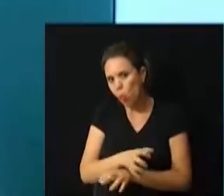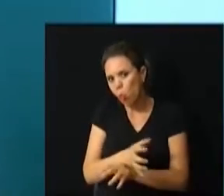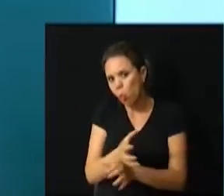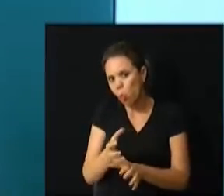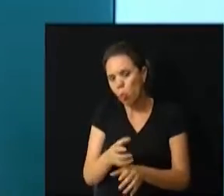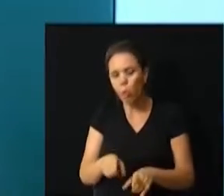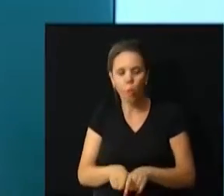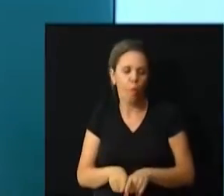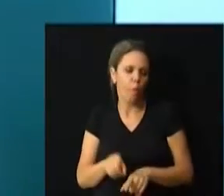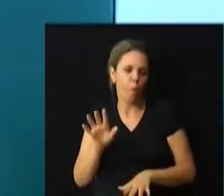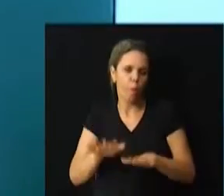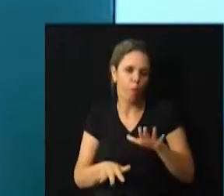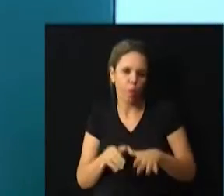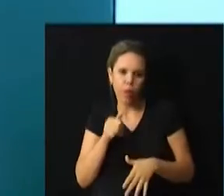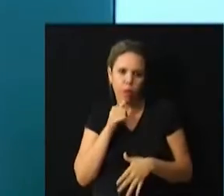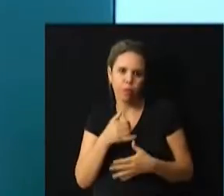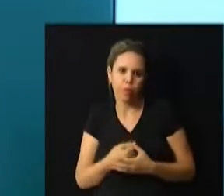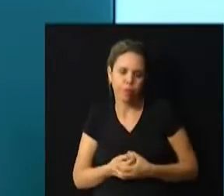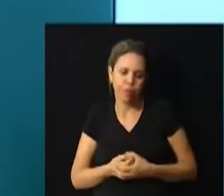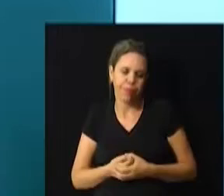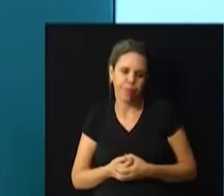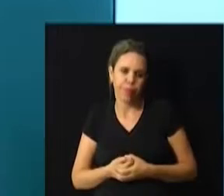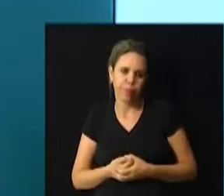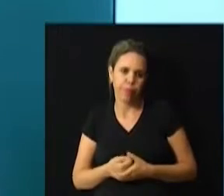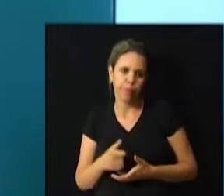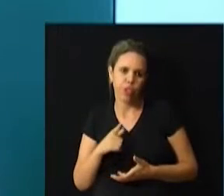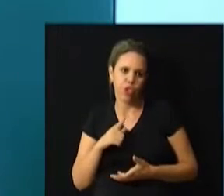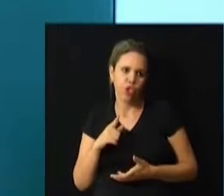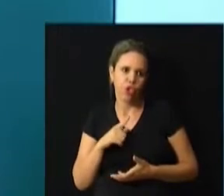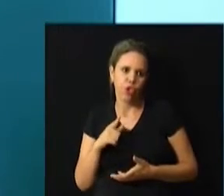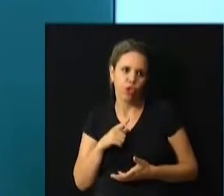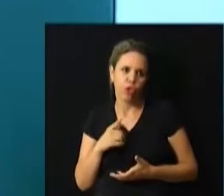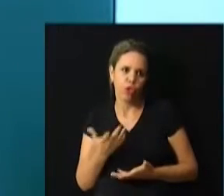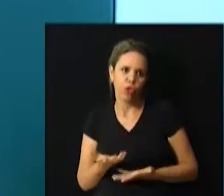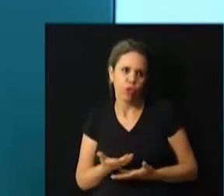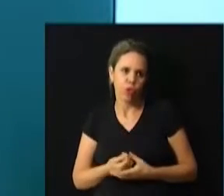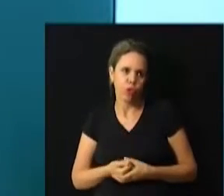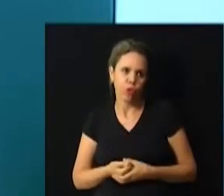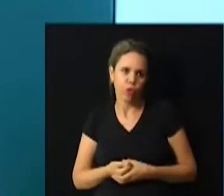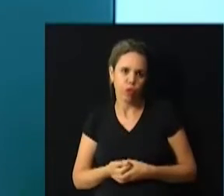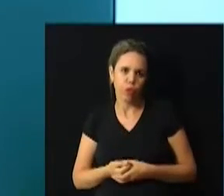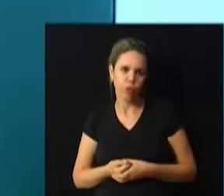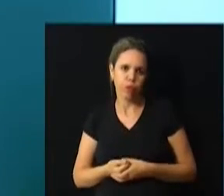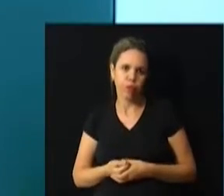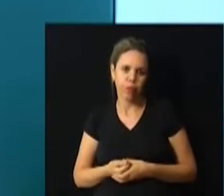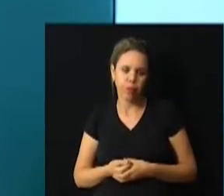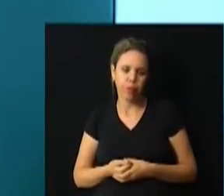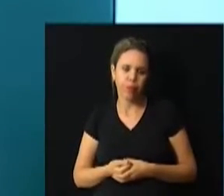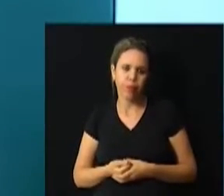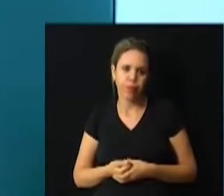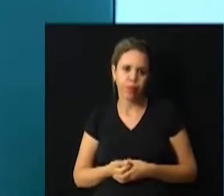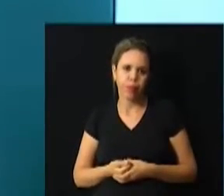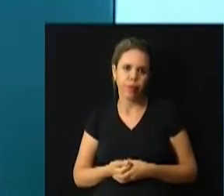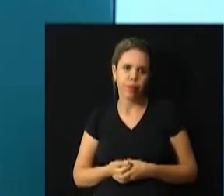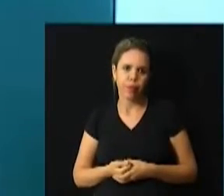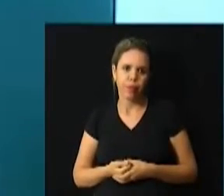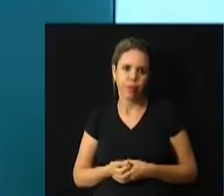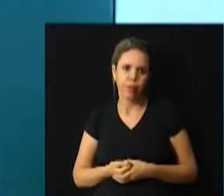acontece com sei lá, se ela tiver uma